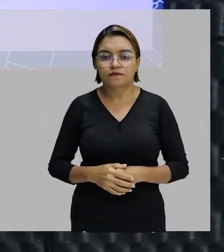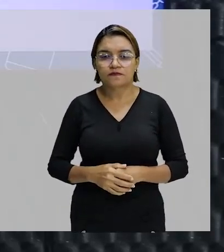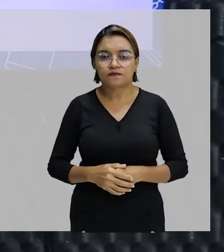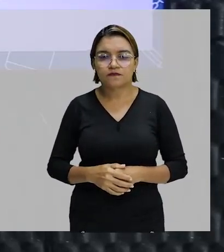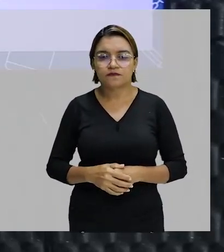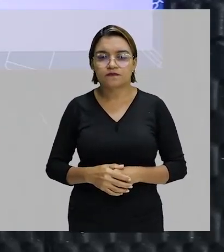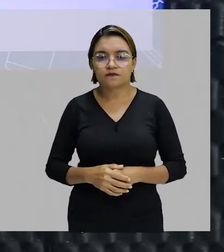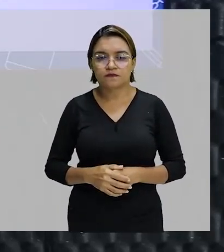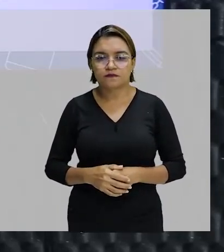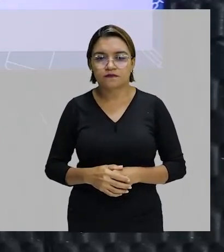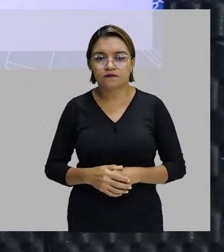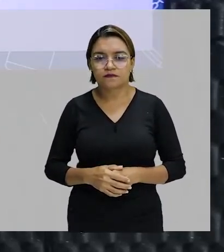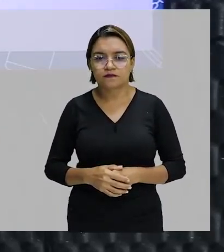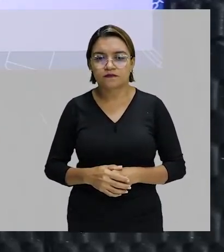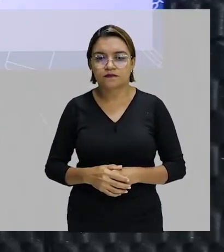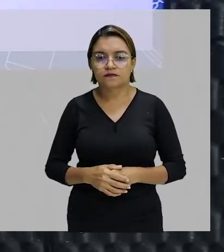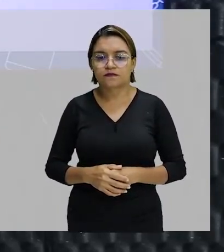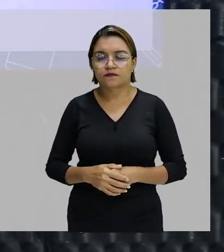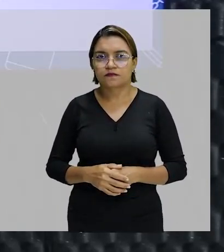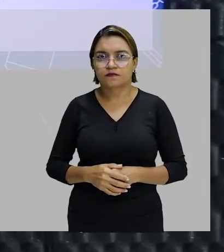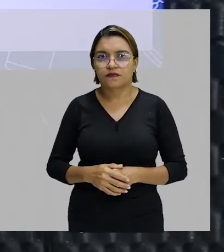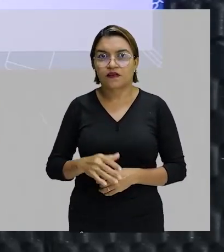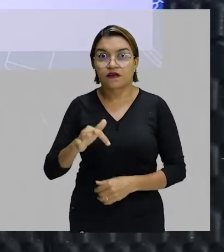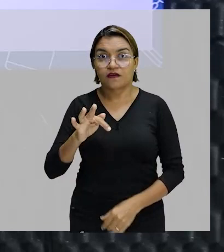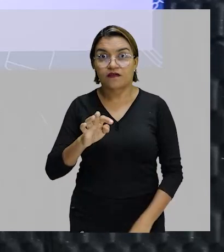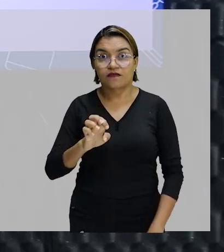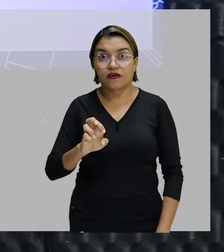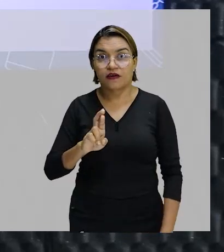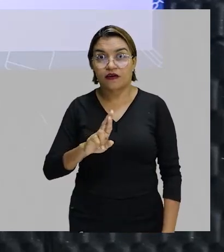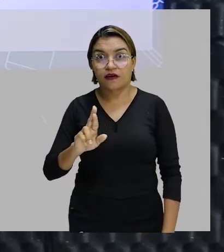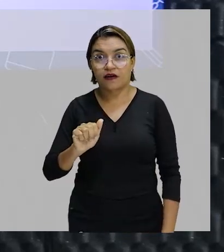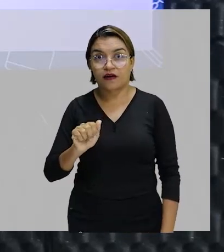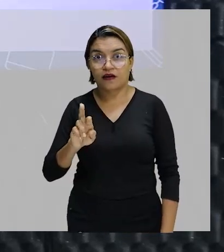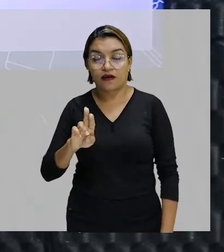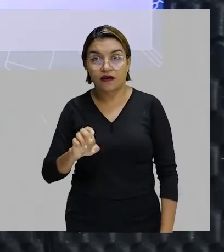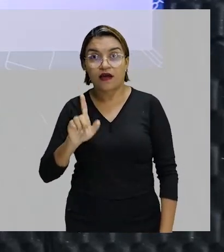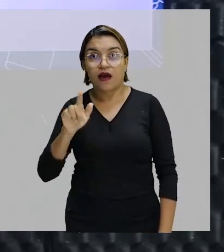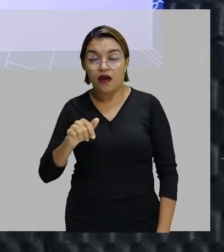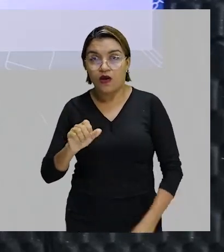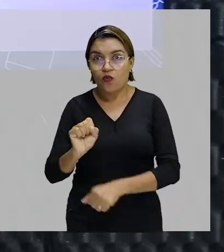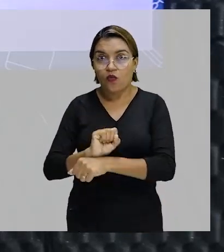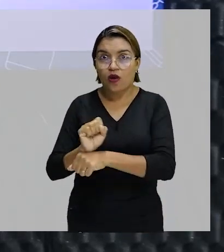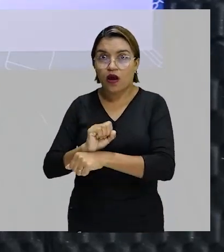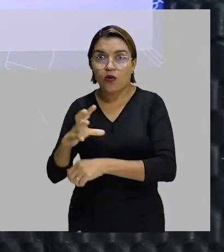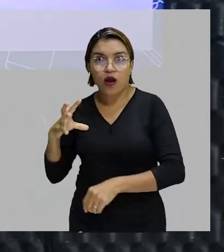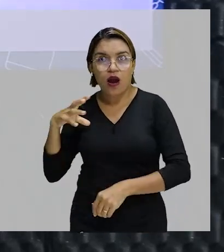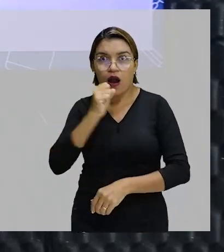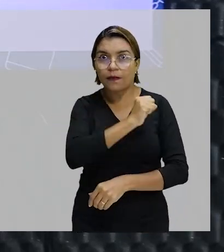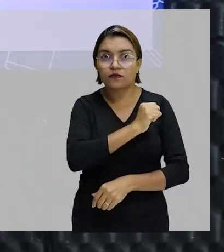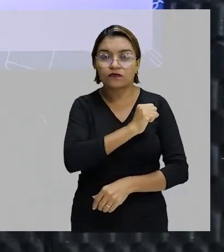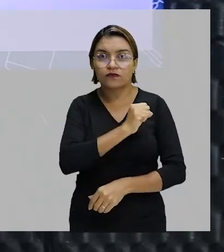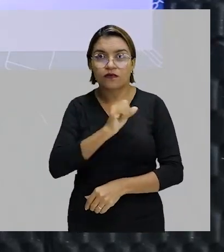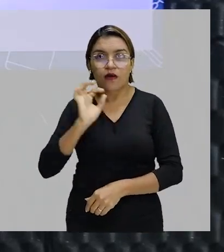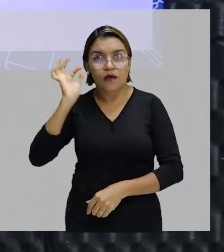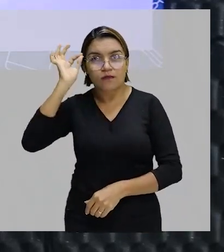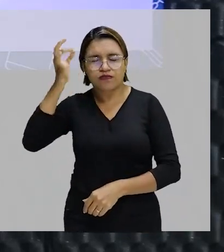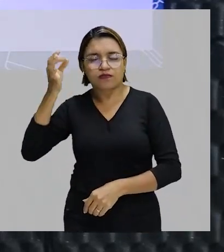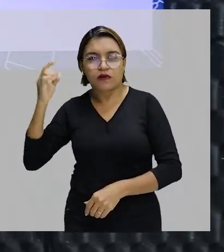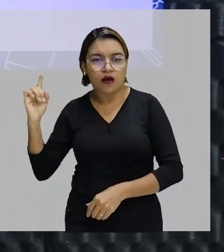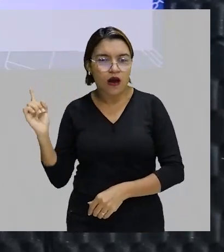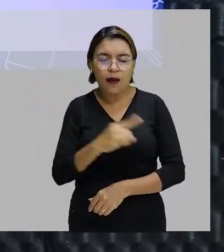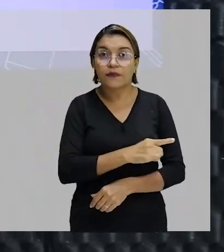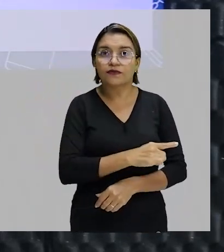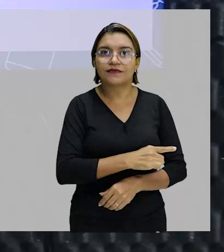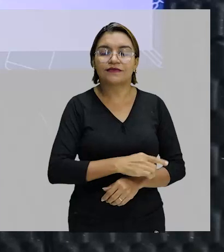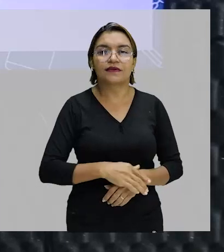car. Ferrari é um carro rápido. A Ferrari, um tipo de carro, é um carro veloz, um carro